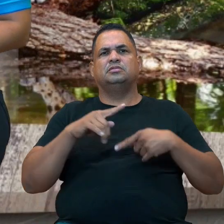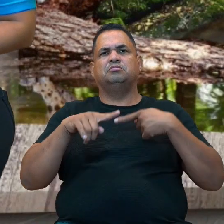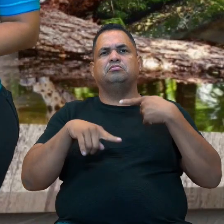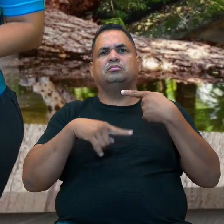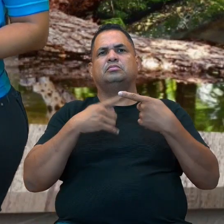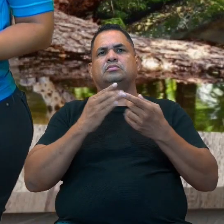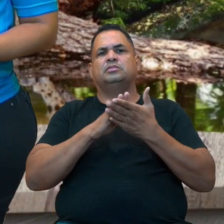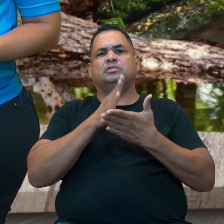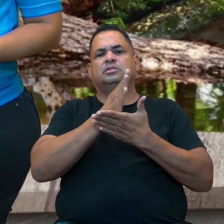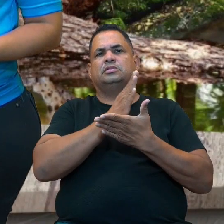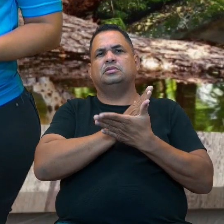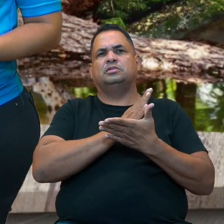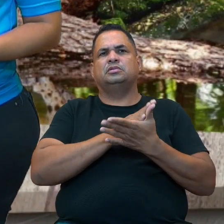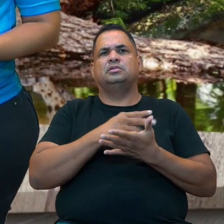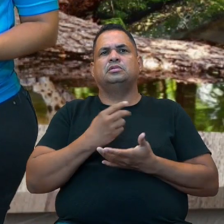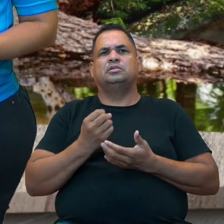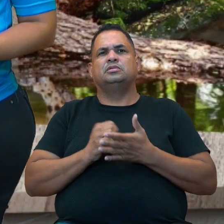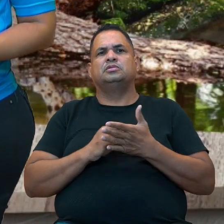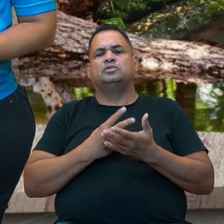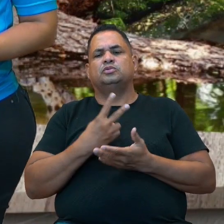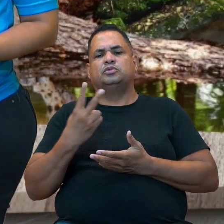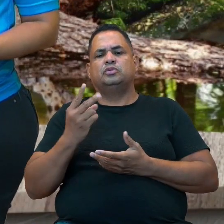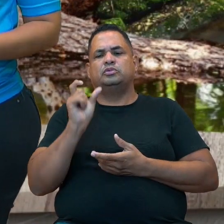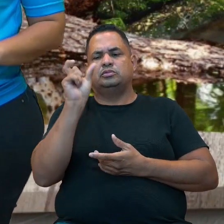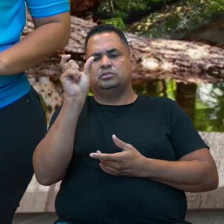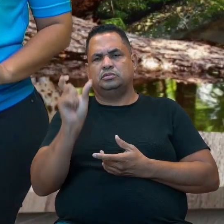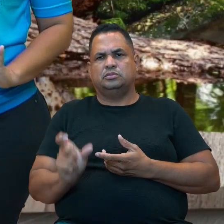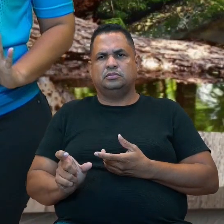dividir formando dois novos indivíduos, tá bom?